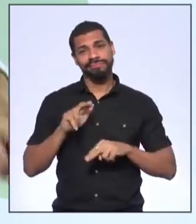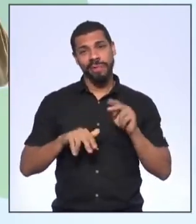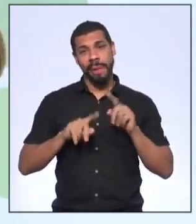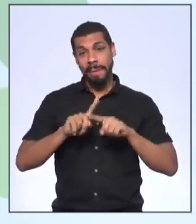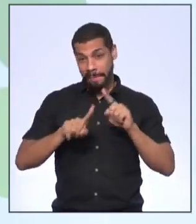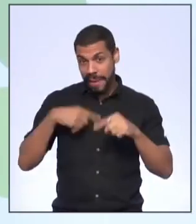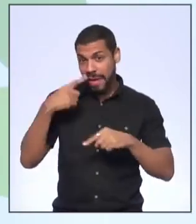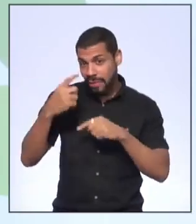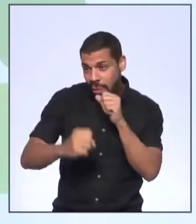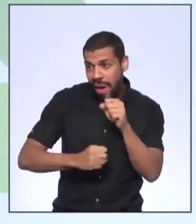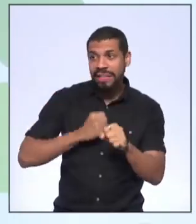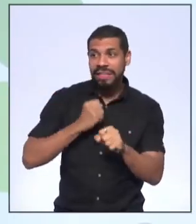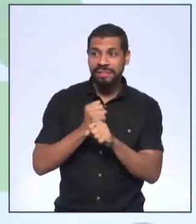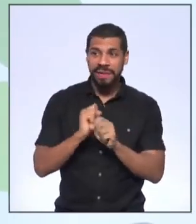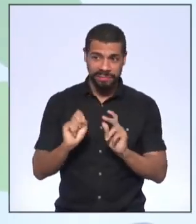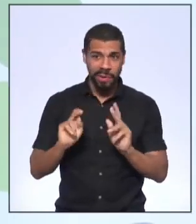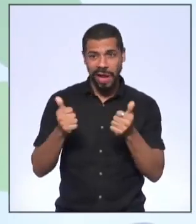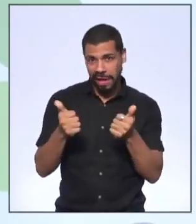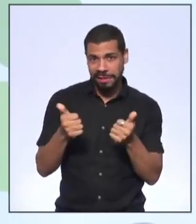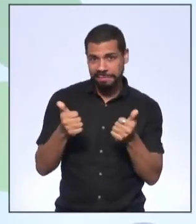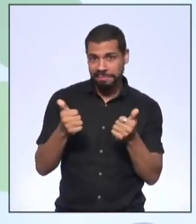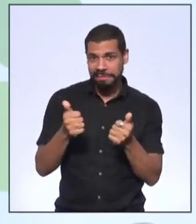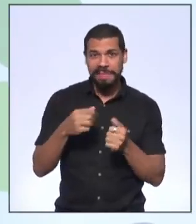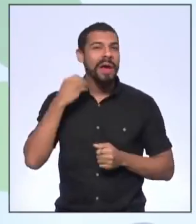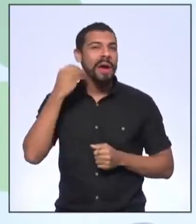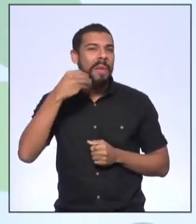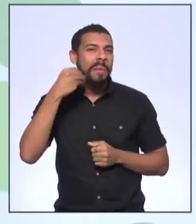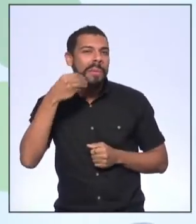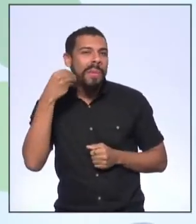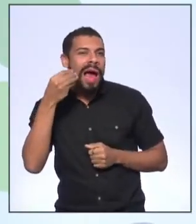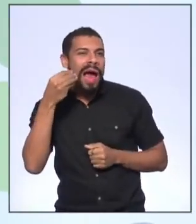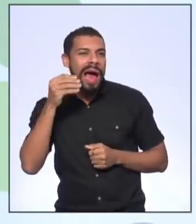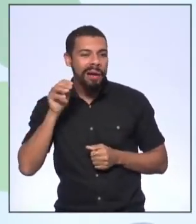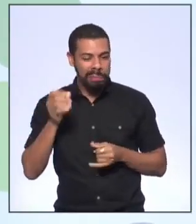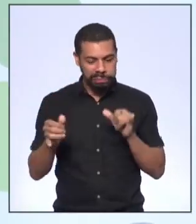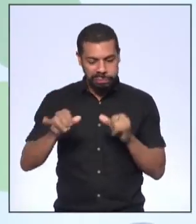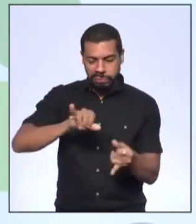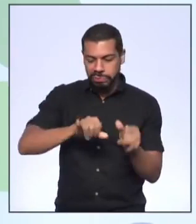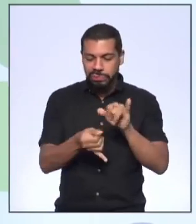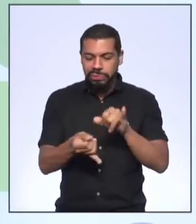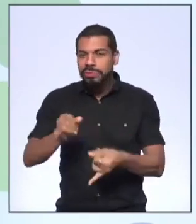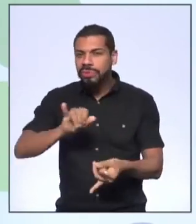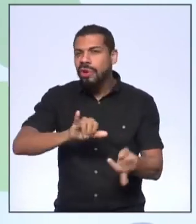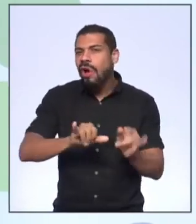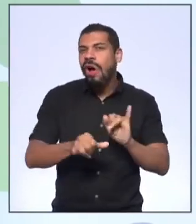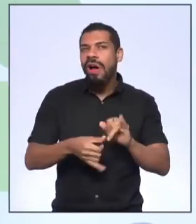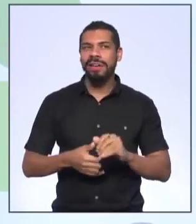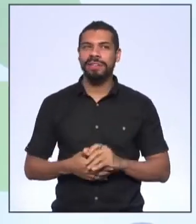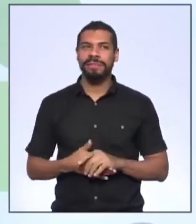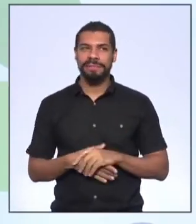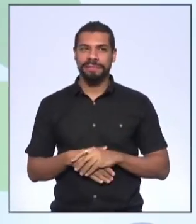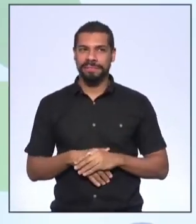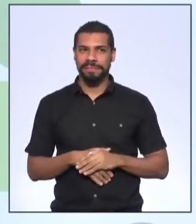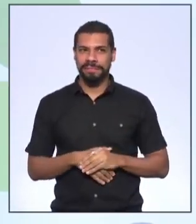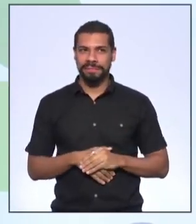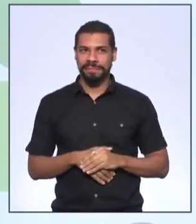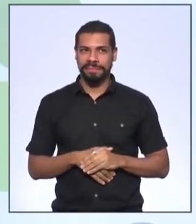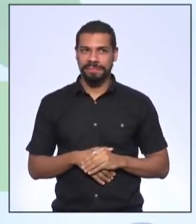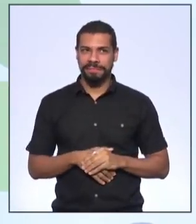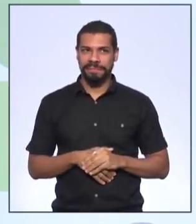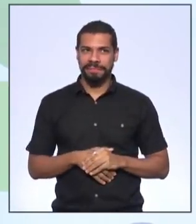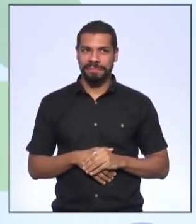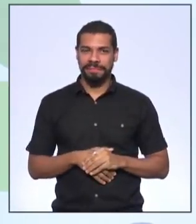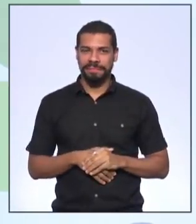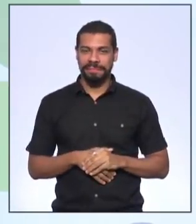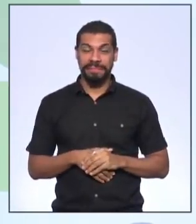tá? Vamos fazer a experiência com você, então? Vamos para a experiência, que eu acho que esse simulador, vou deixar para falar de gás, depois eu falo com o simulador, é melhor, né?